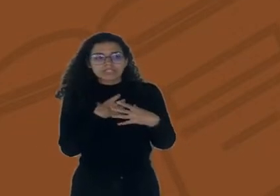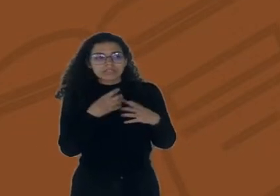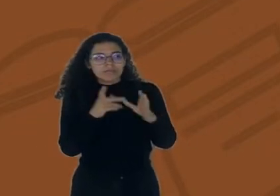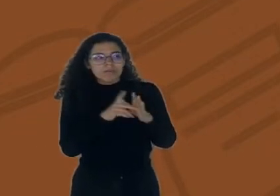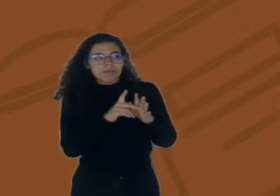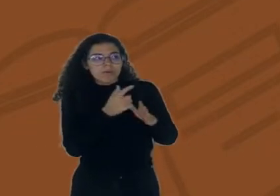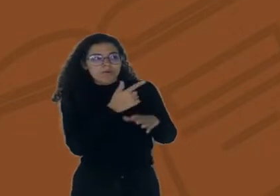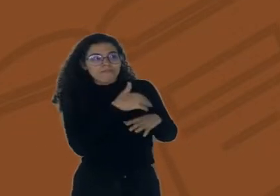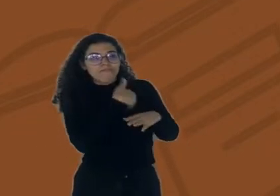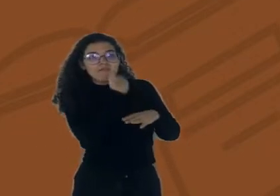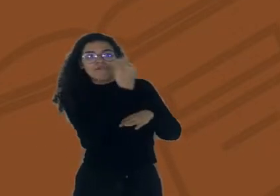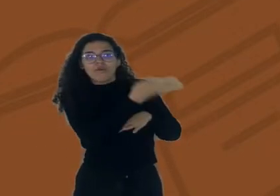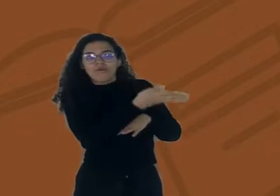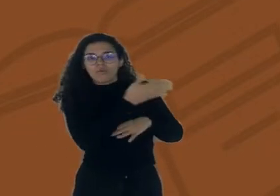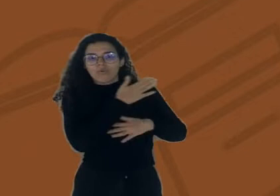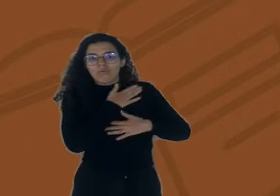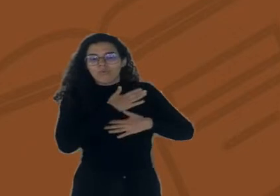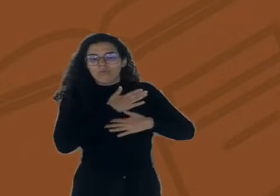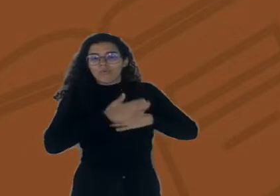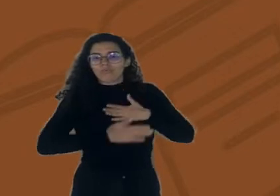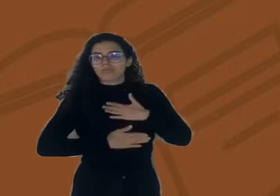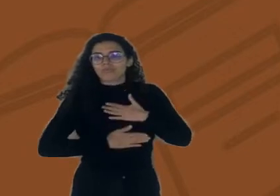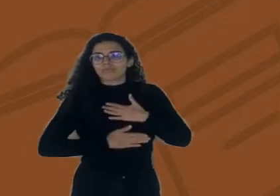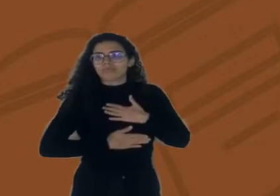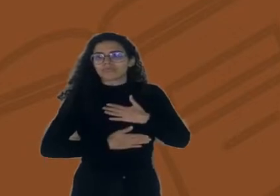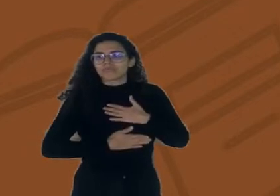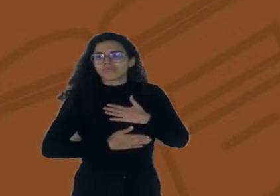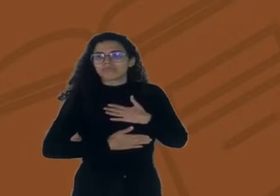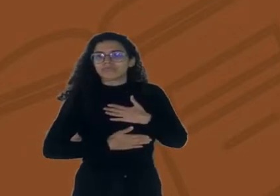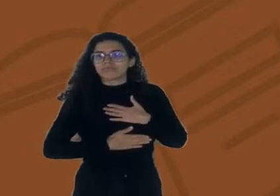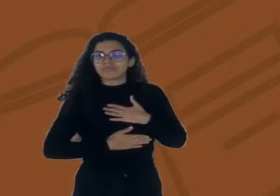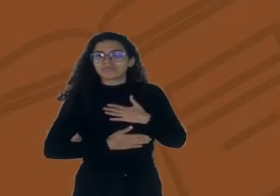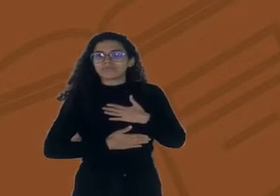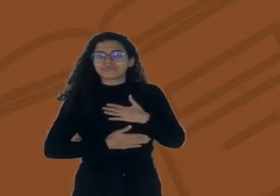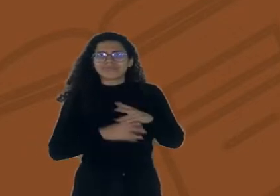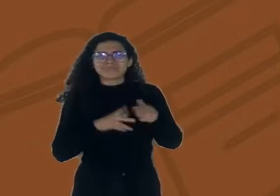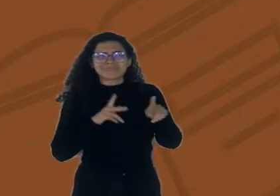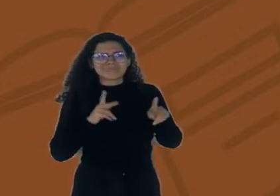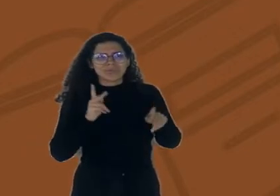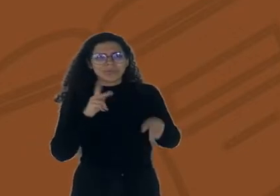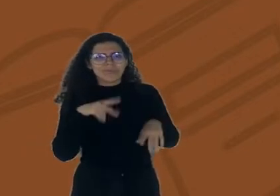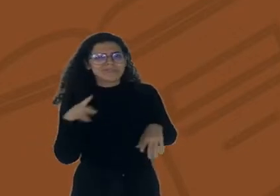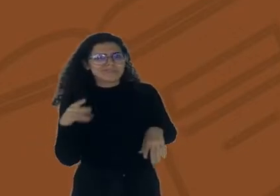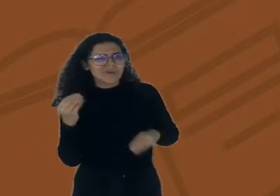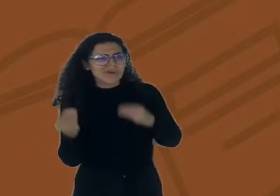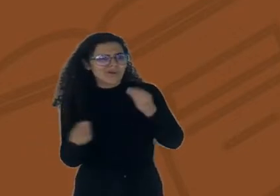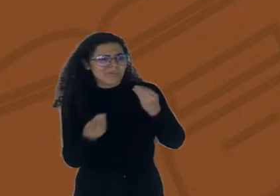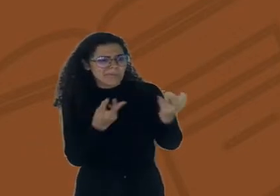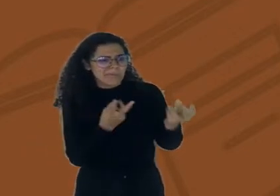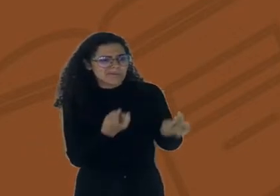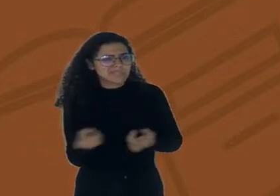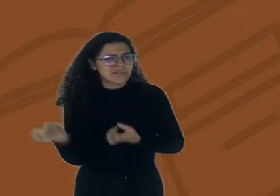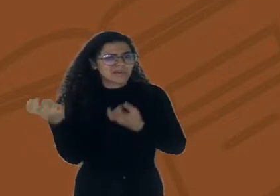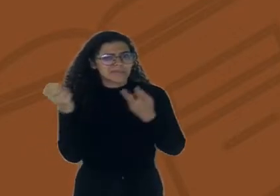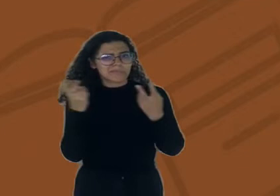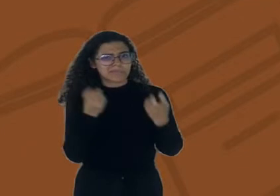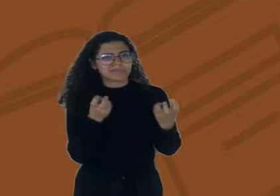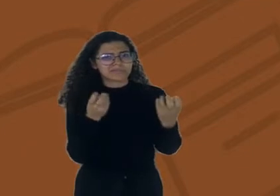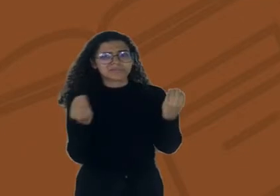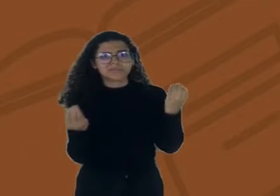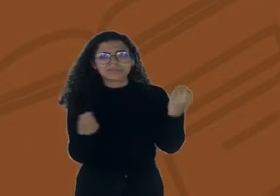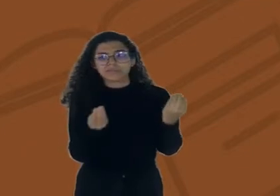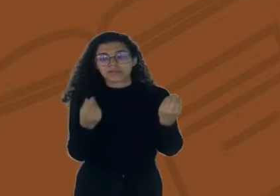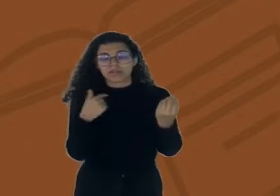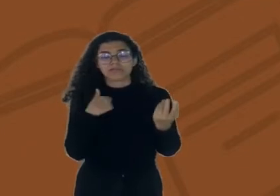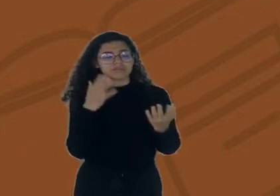externo, por exemplo. Ô professor, como é que nós captamos esses estímulos? Eu estou percebendo que é por meio